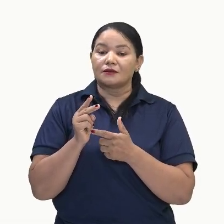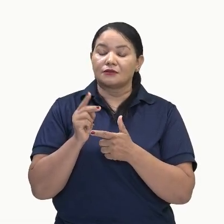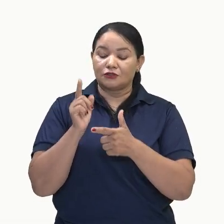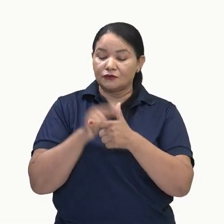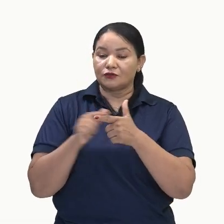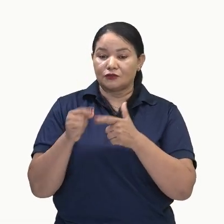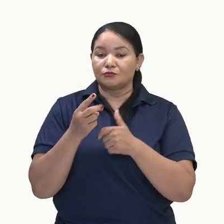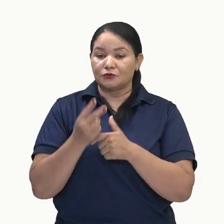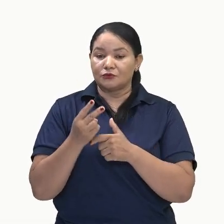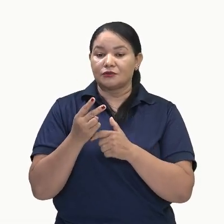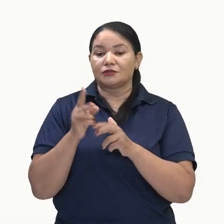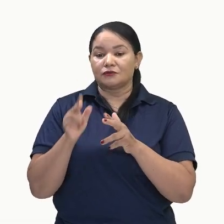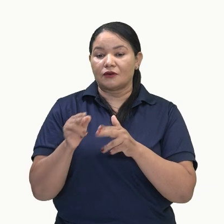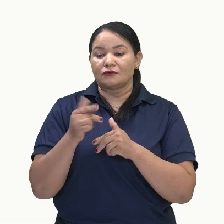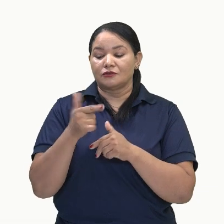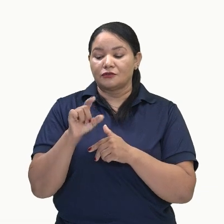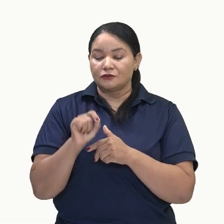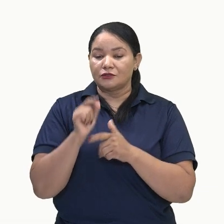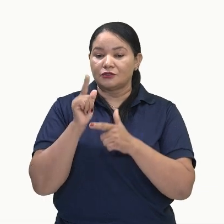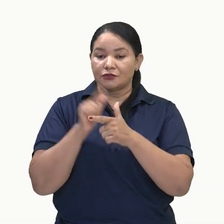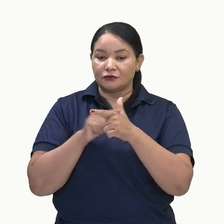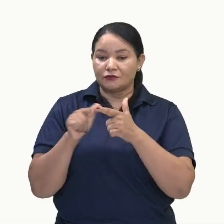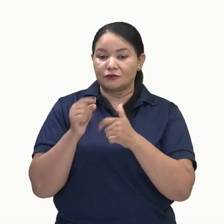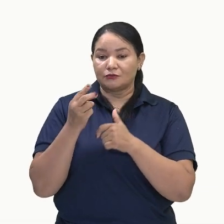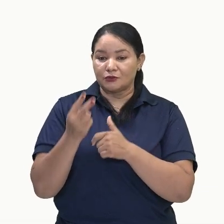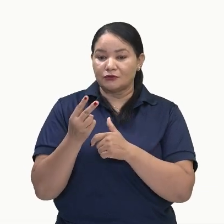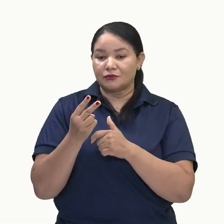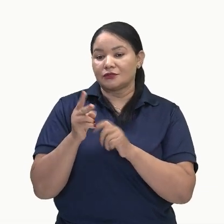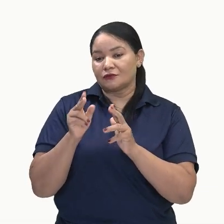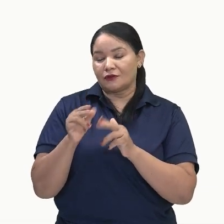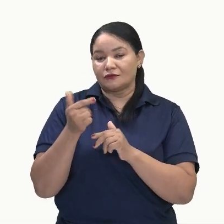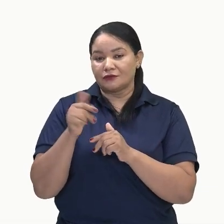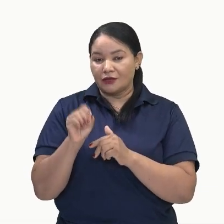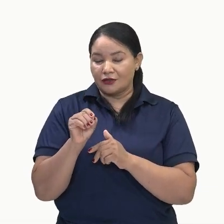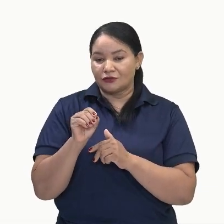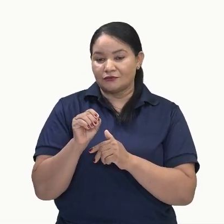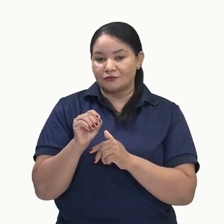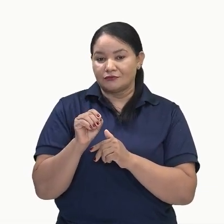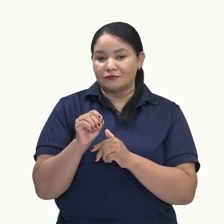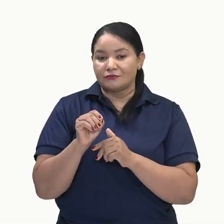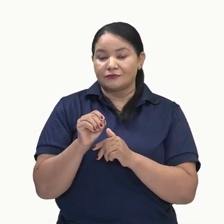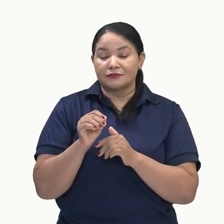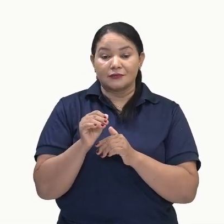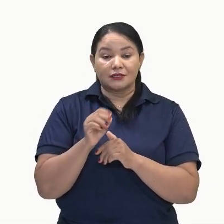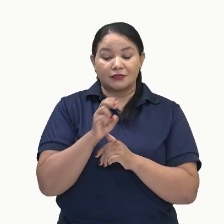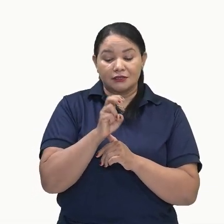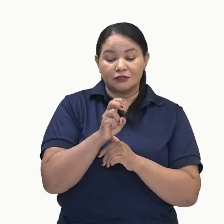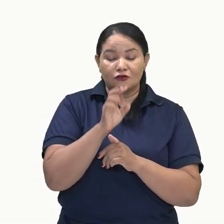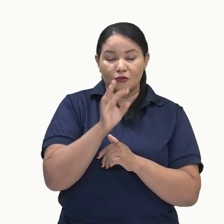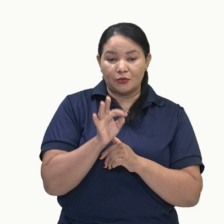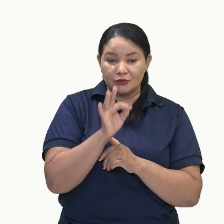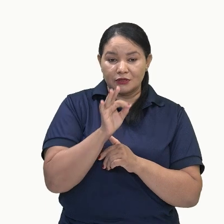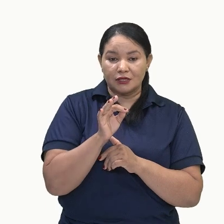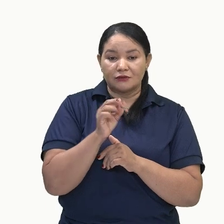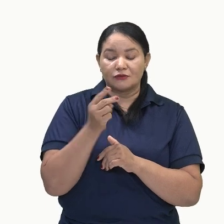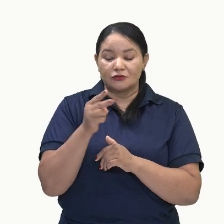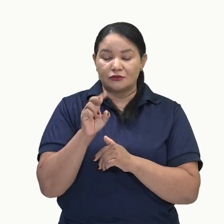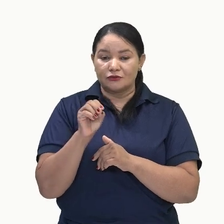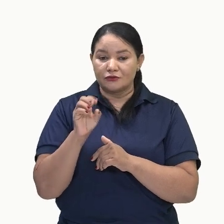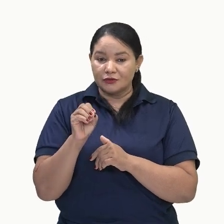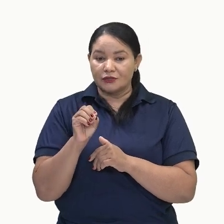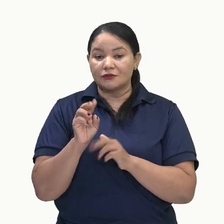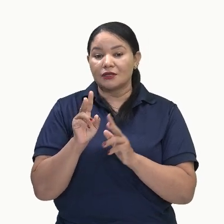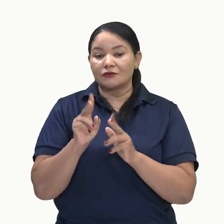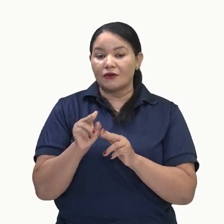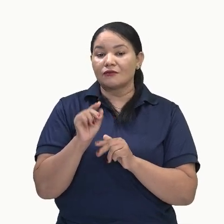200 dividido por 10 é 20, né? E 20 dividido por 2 é 10. Então, 5% de R$200, 5%